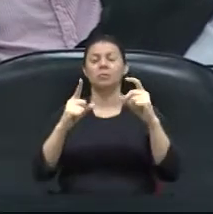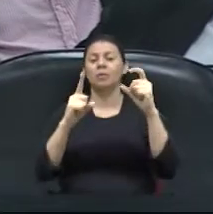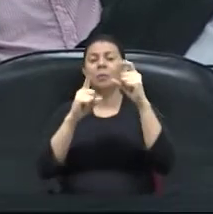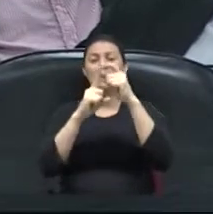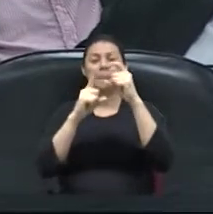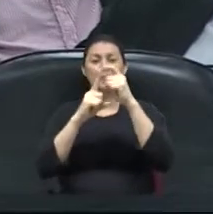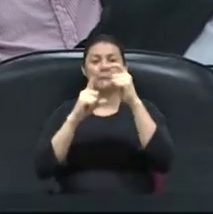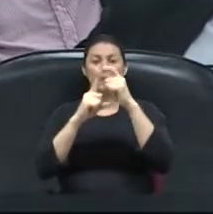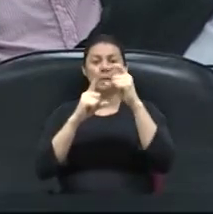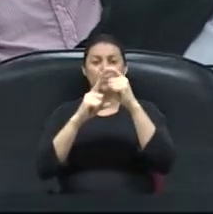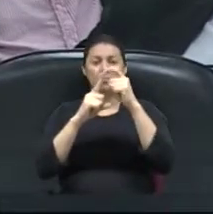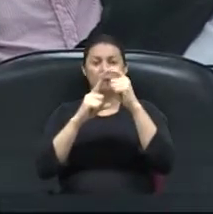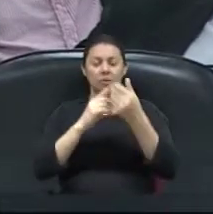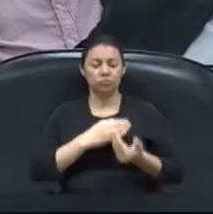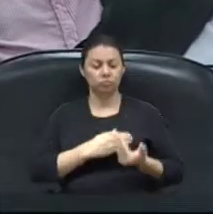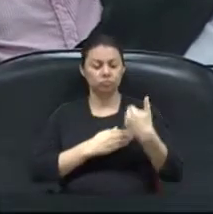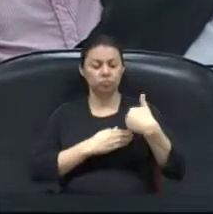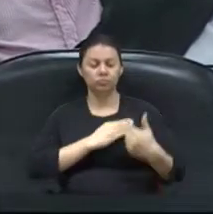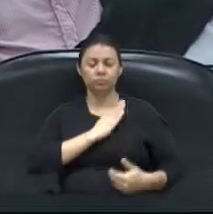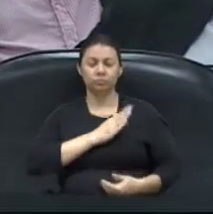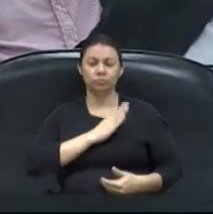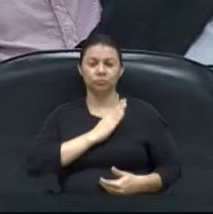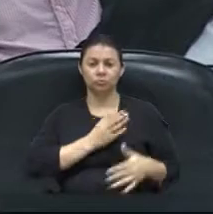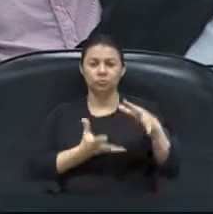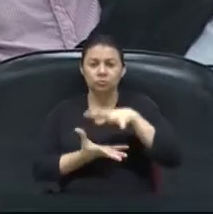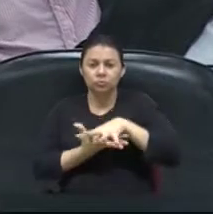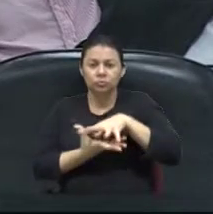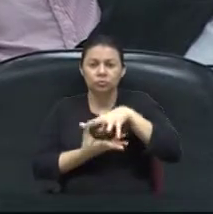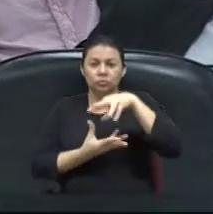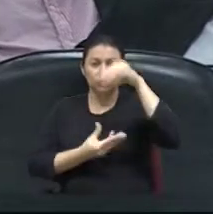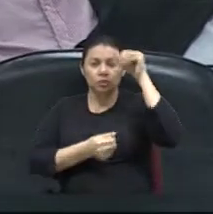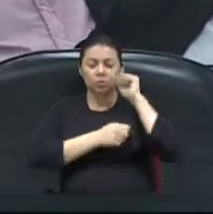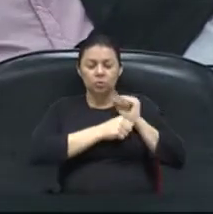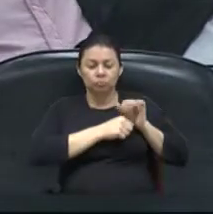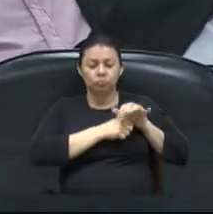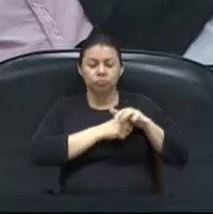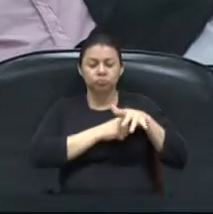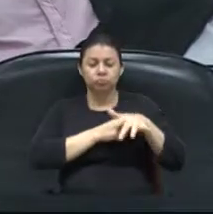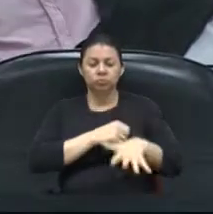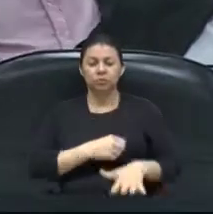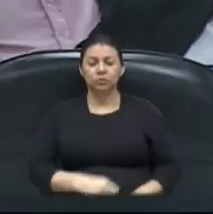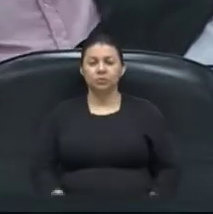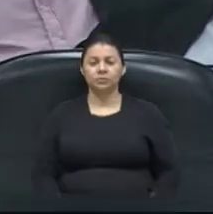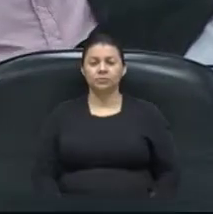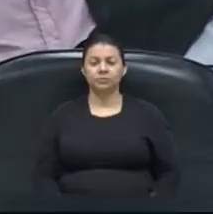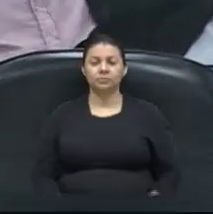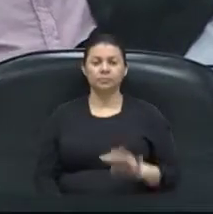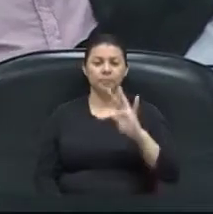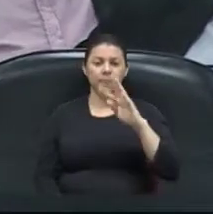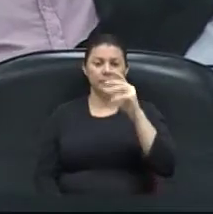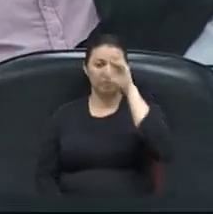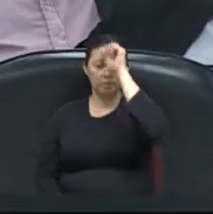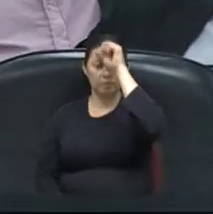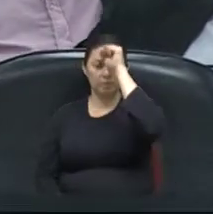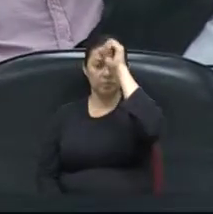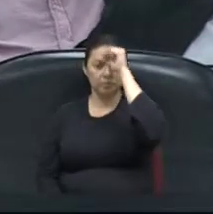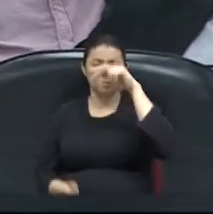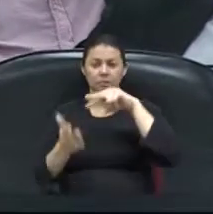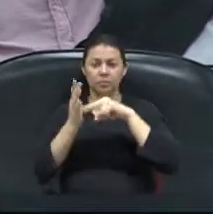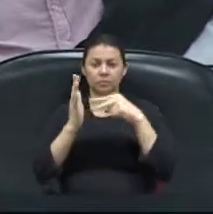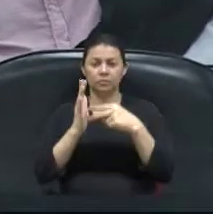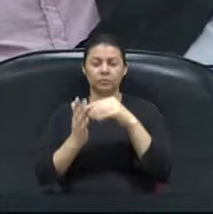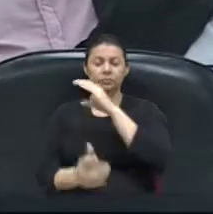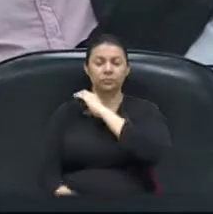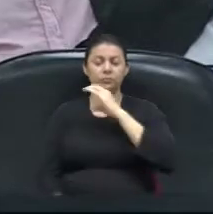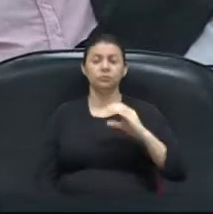recebe a palavra do evangelho que aprende quem foi cristo que é cristo é a principal função de